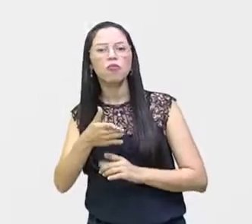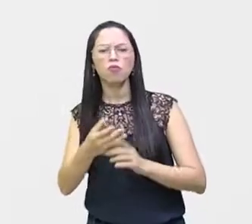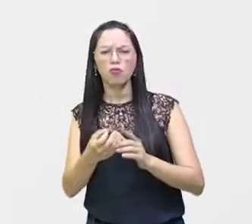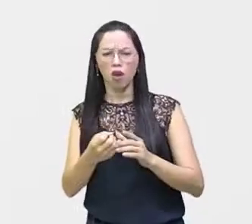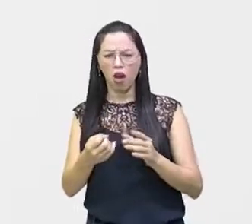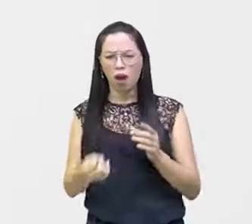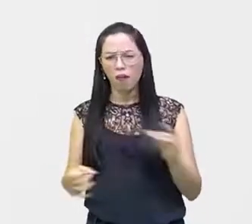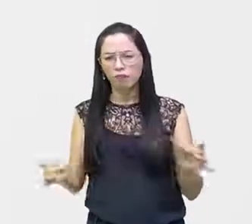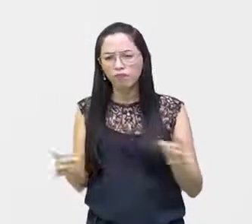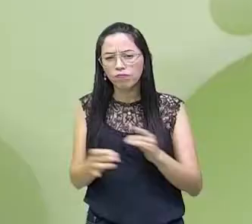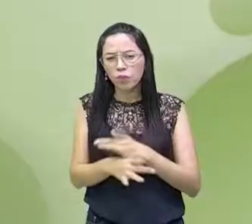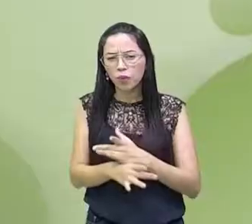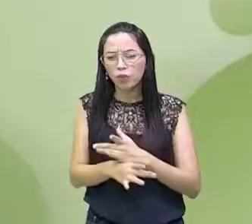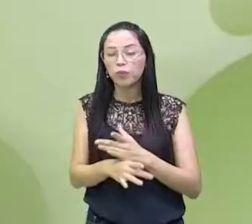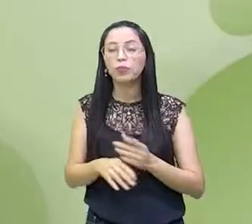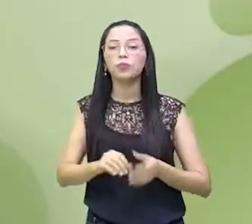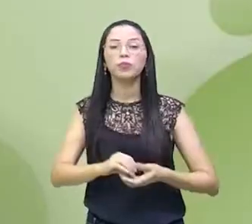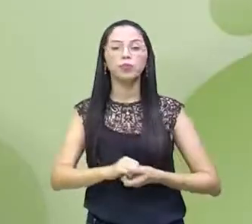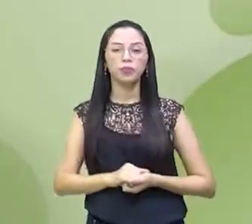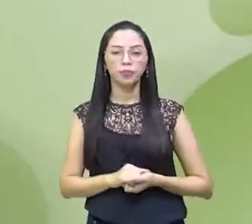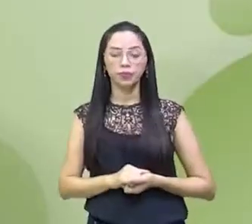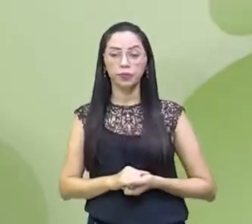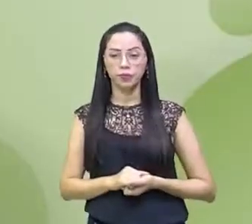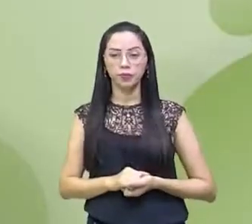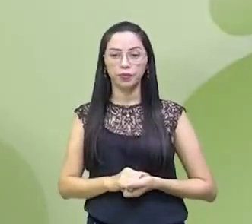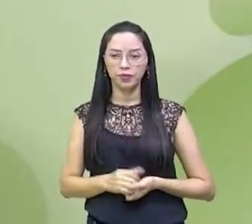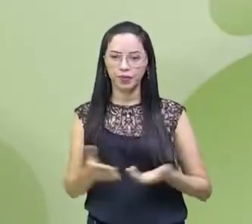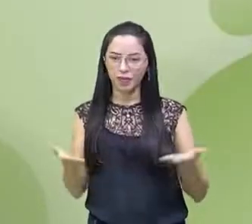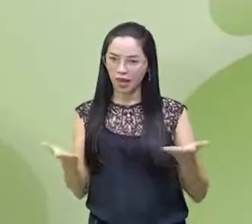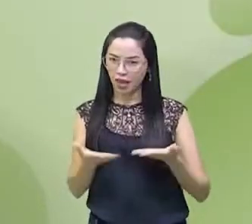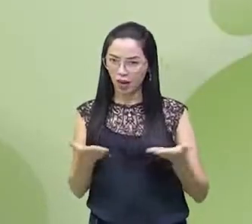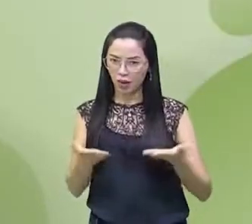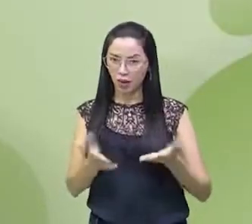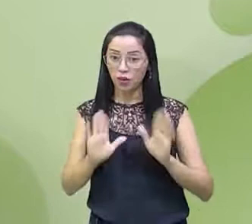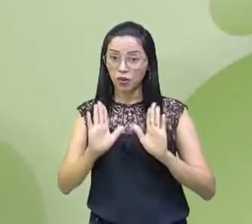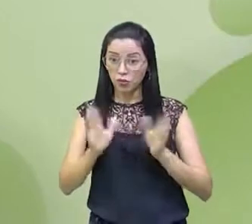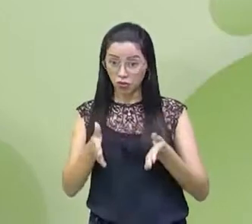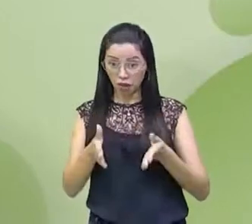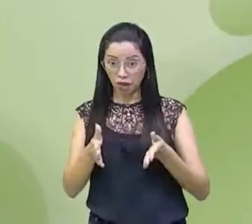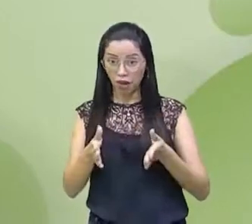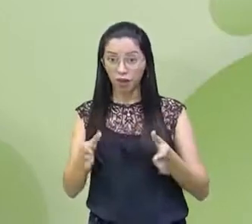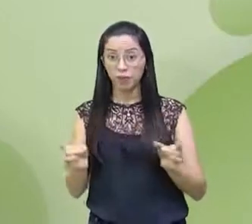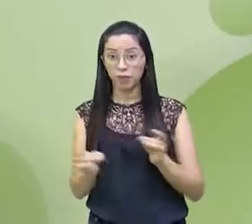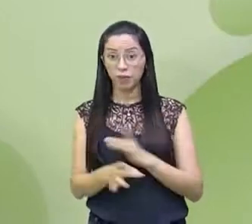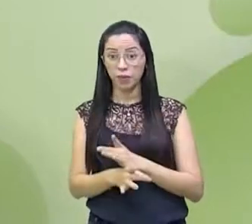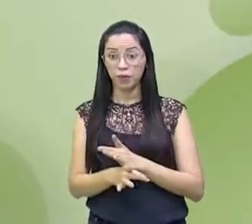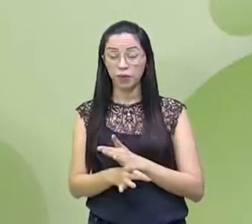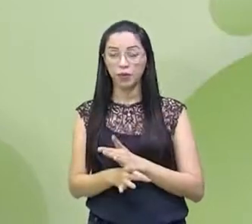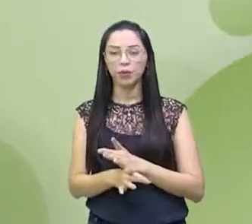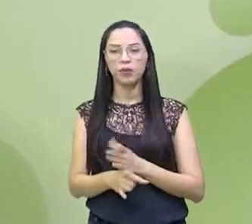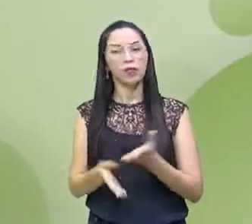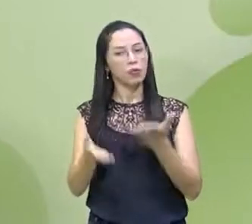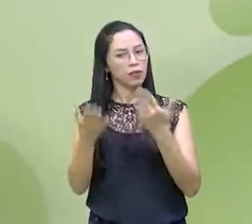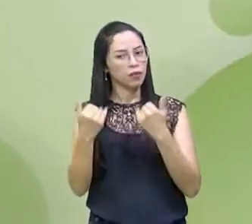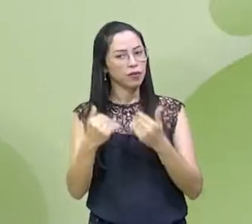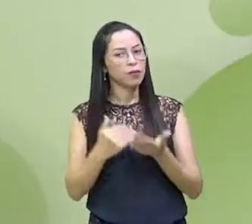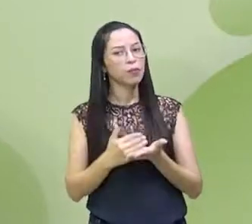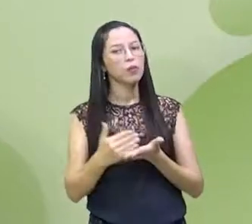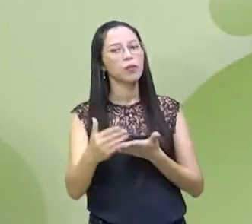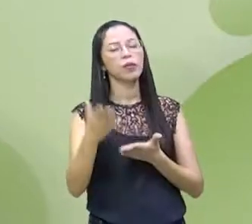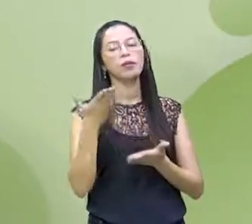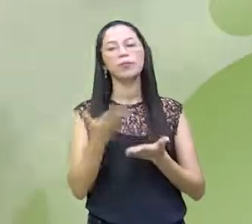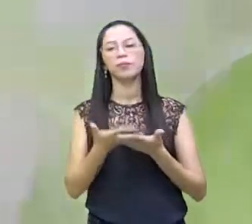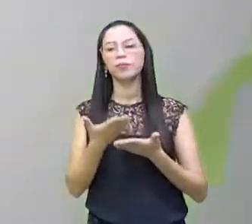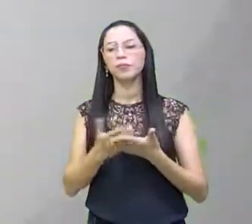em questão. Chegou a hora. Você está preparado? Vocês estão preparados? Então, vamos para a hora de